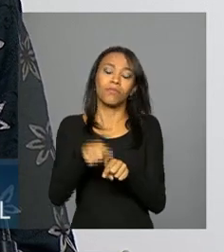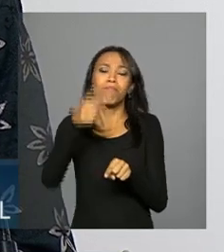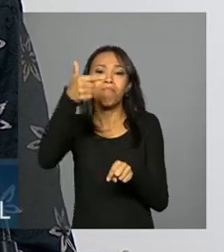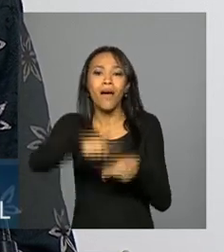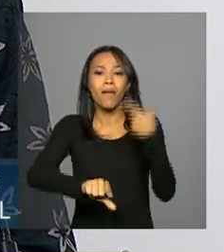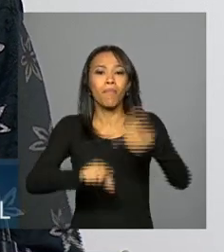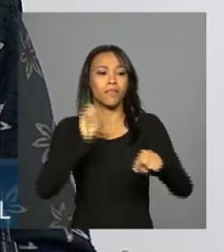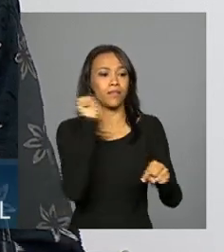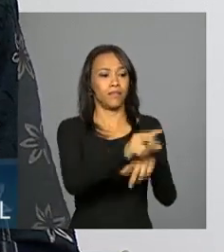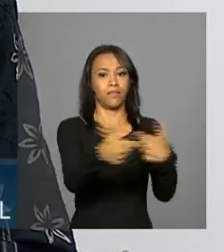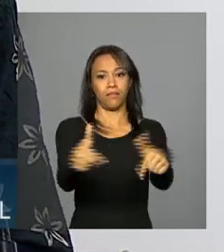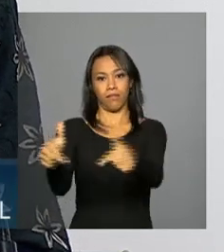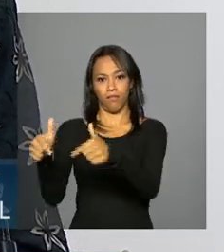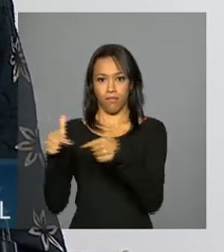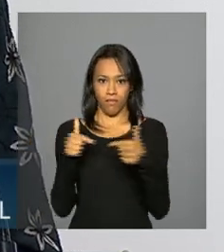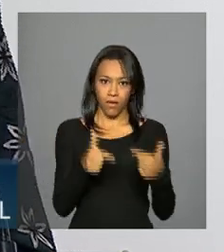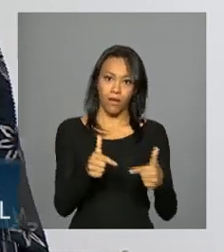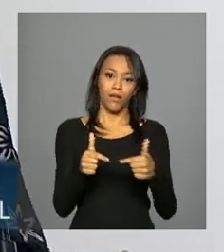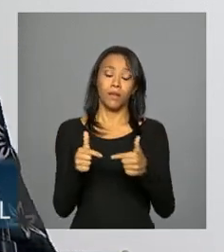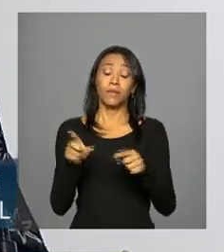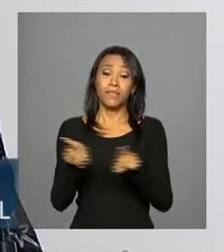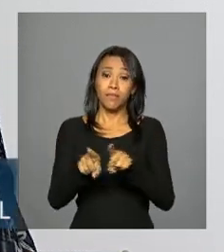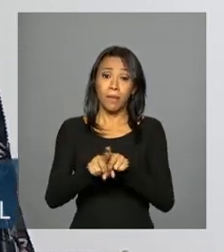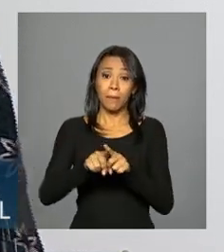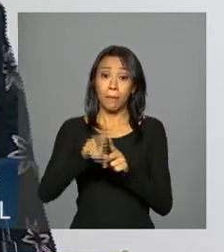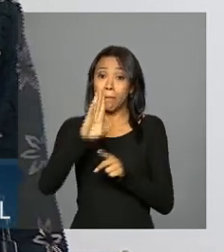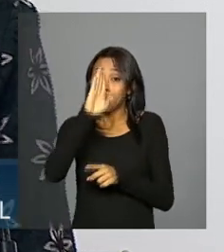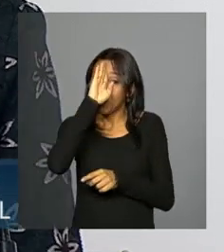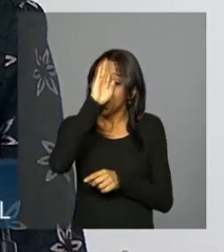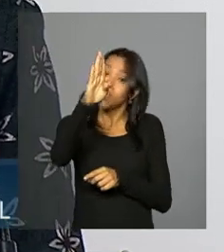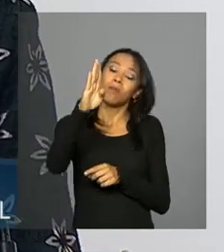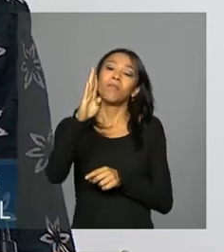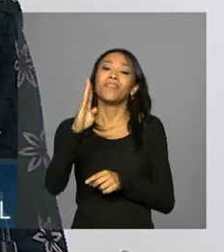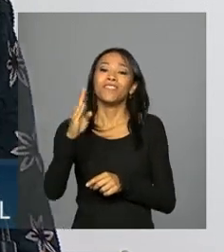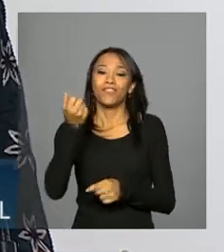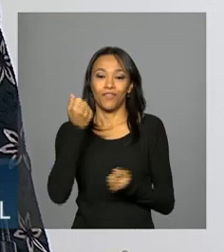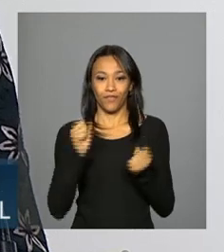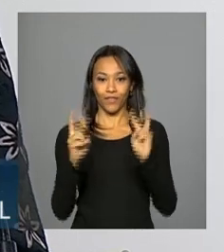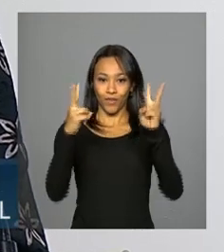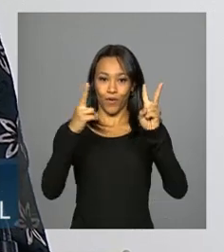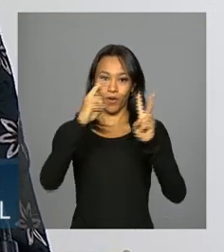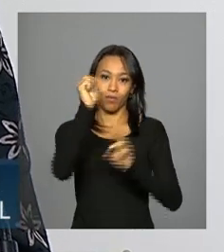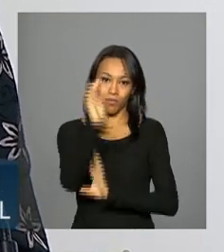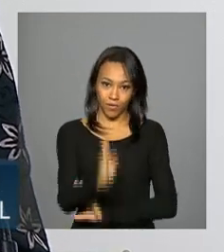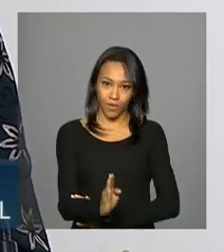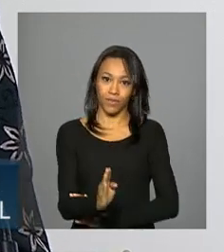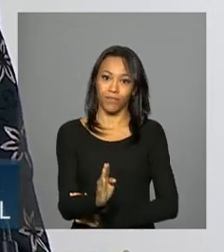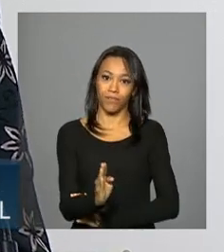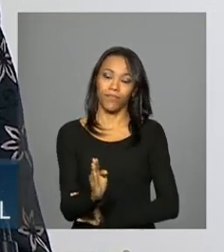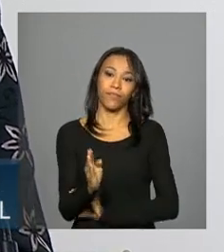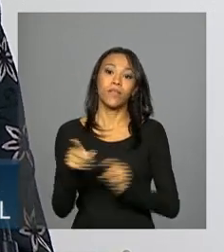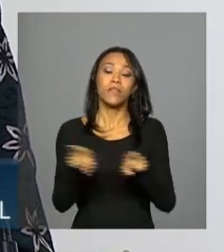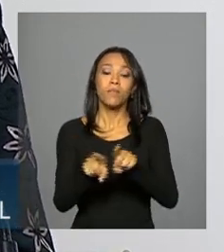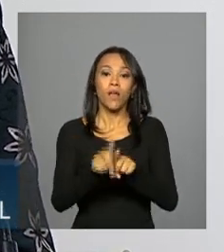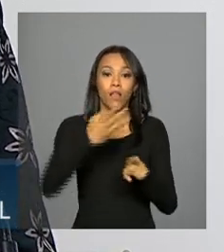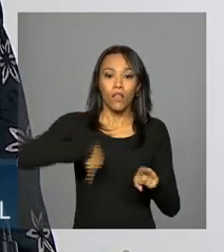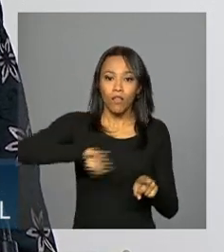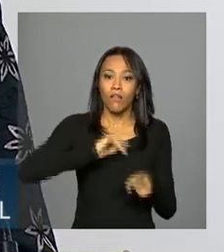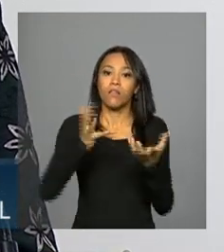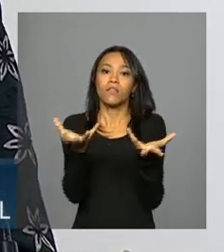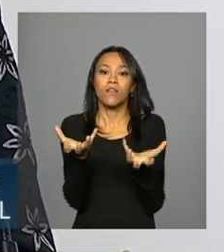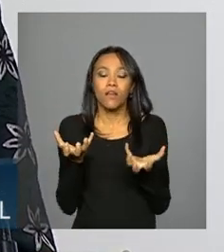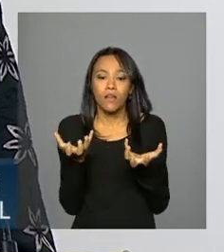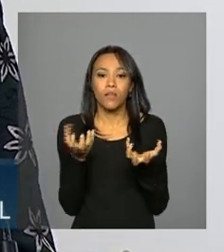mais emprego, mais renda e, sobretudo, mais vitórias para o país. Acima de tudo, nós